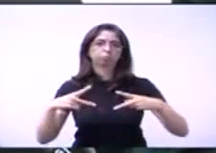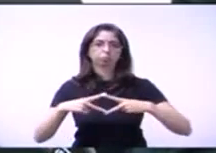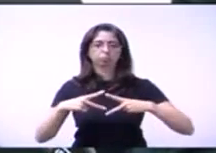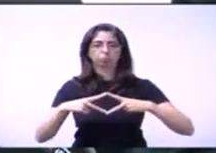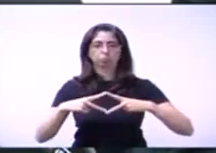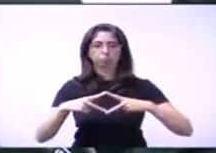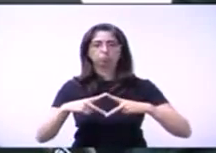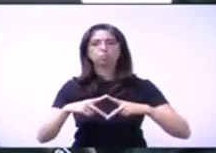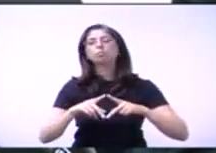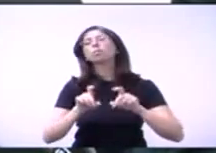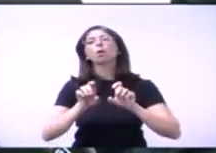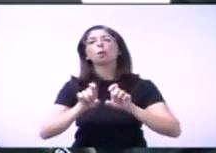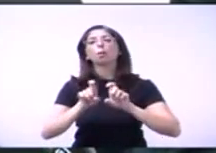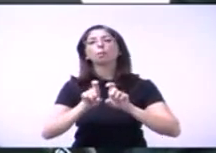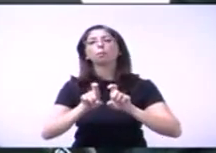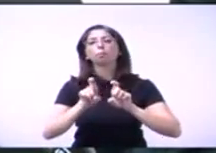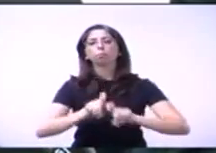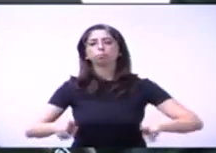a biblioteca virtual.